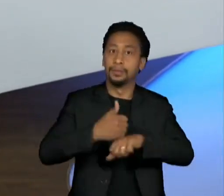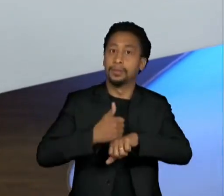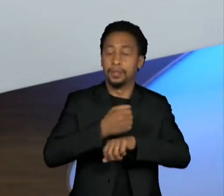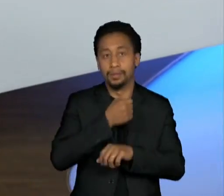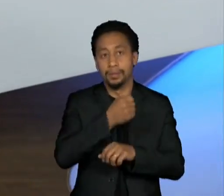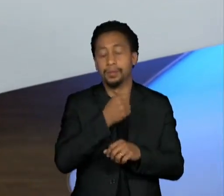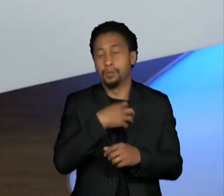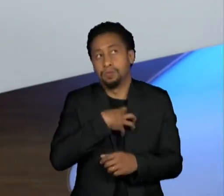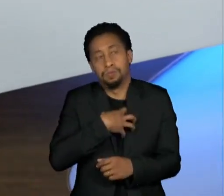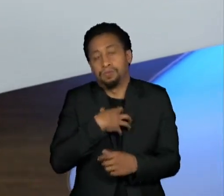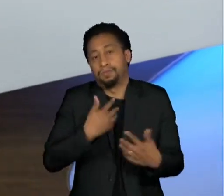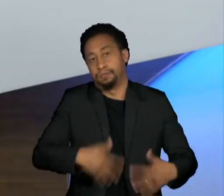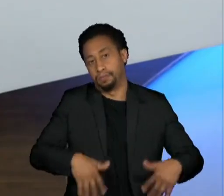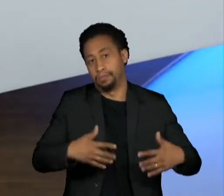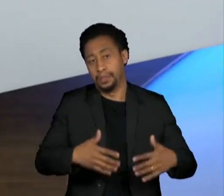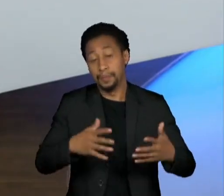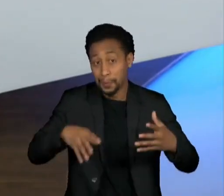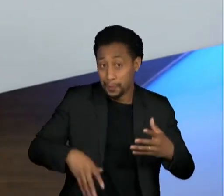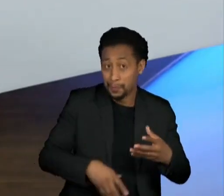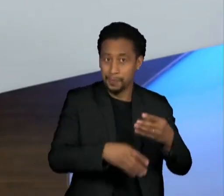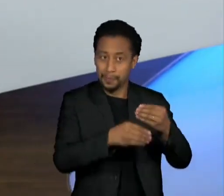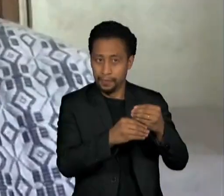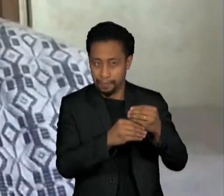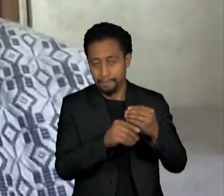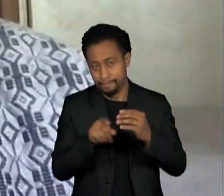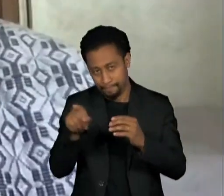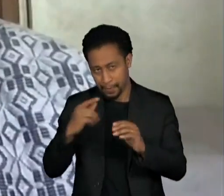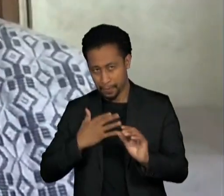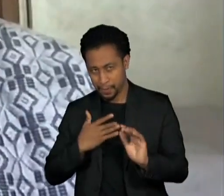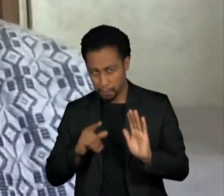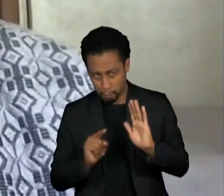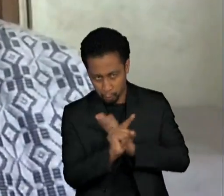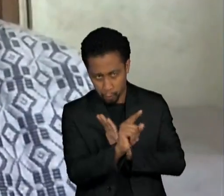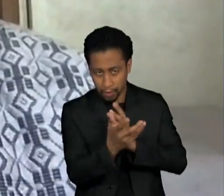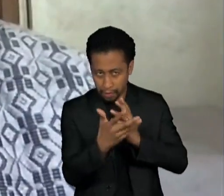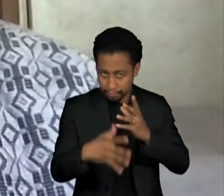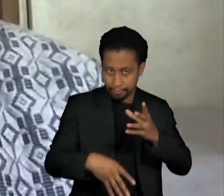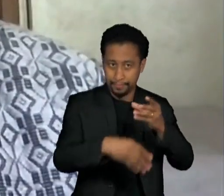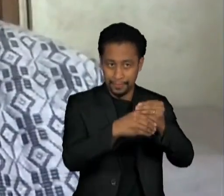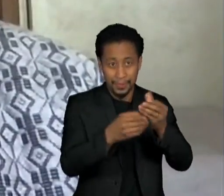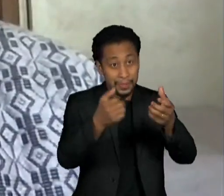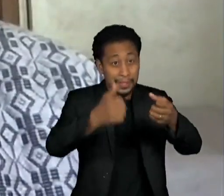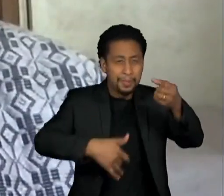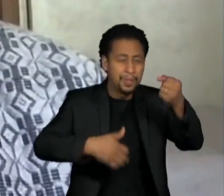complementando, inclusive, a pergunta da Patrícia, você já começou a falar sobre a importância das grandes